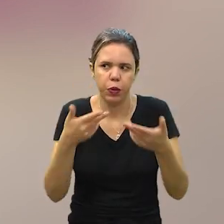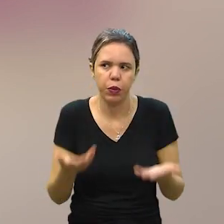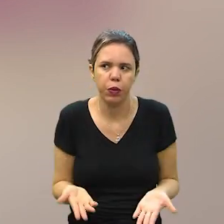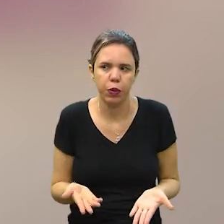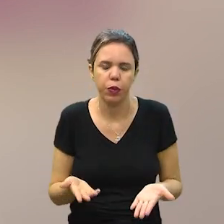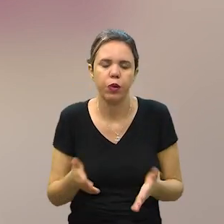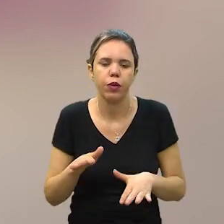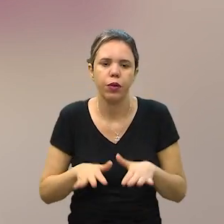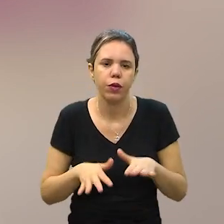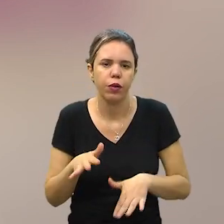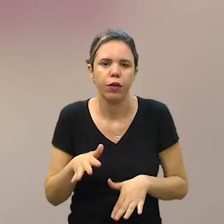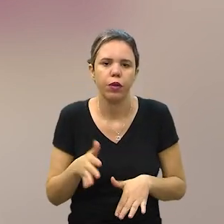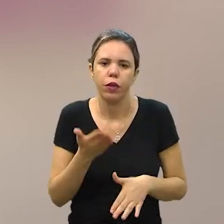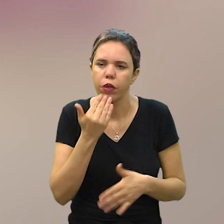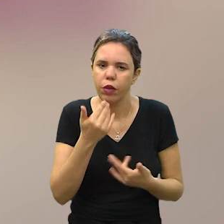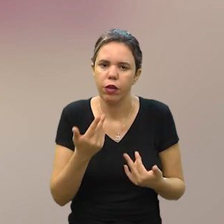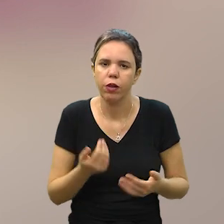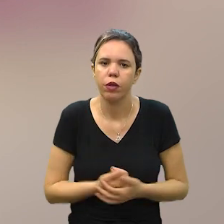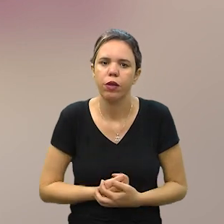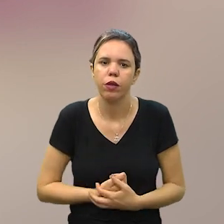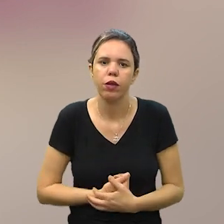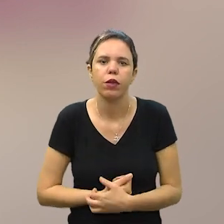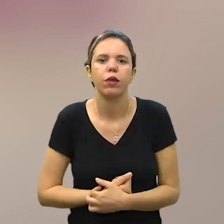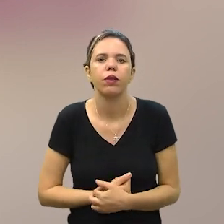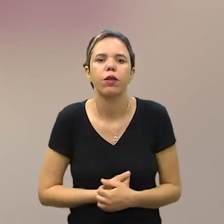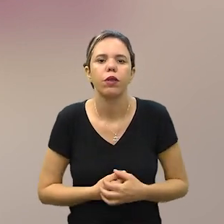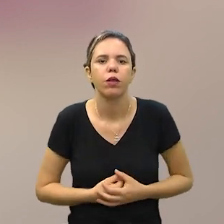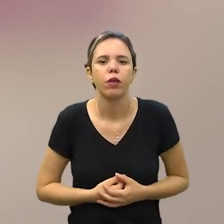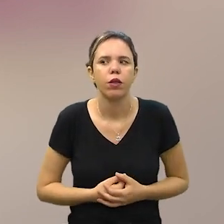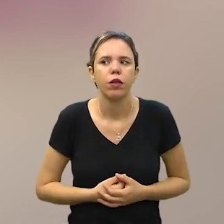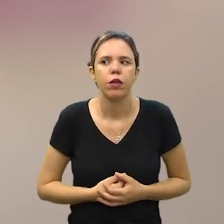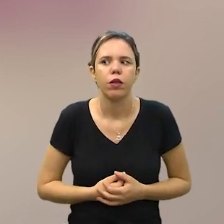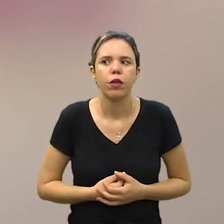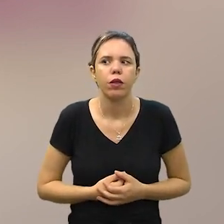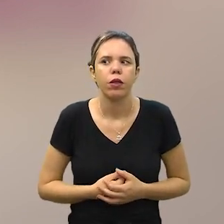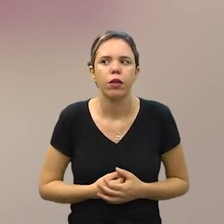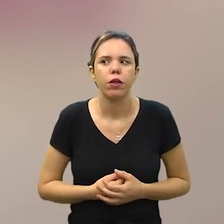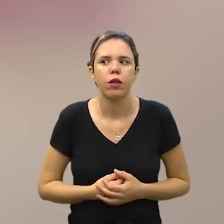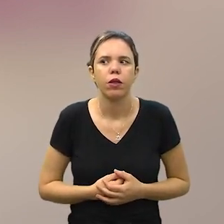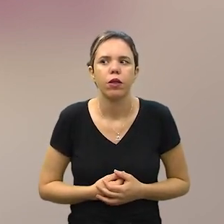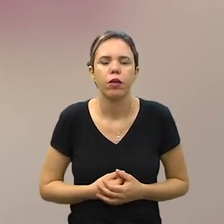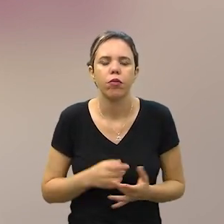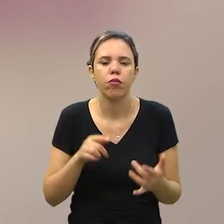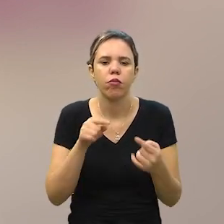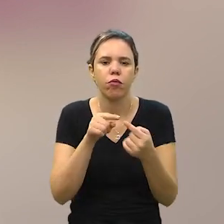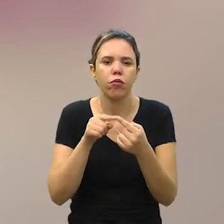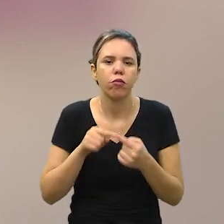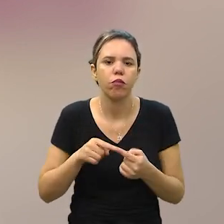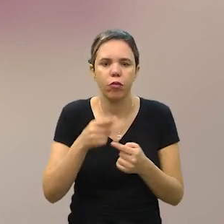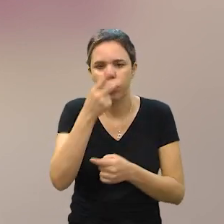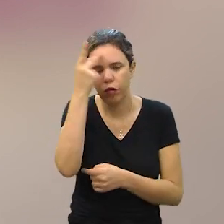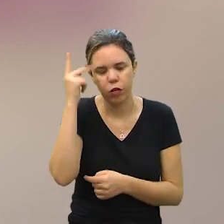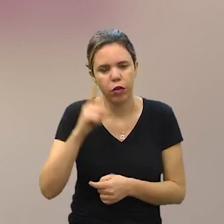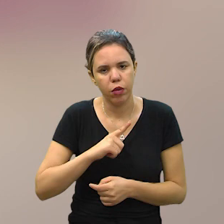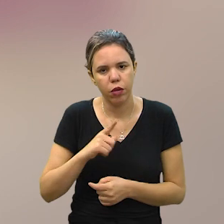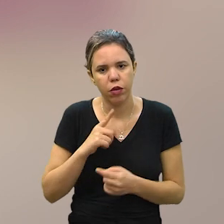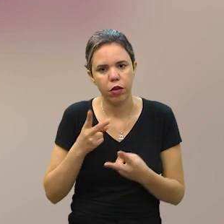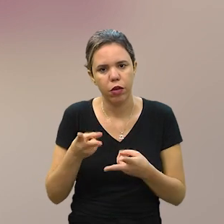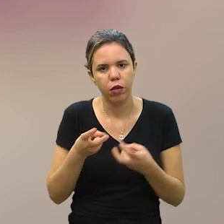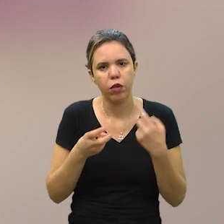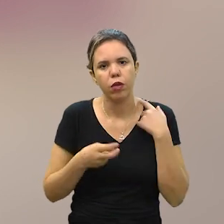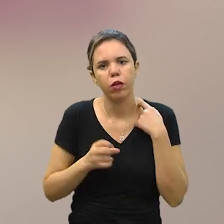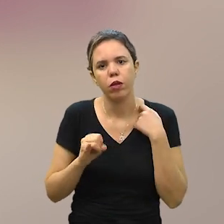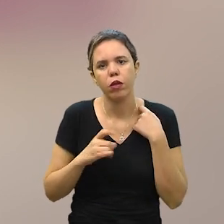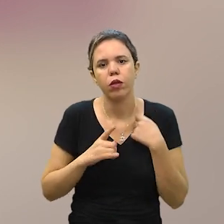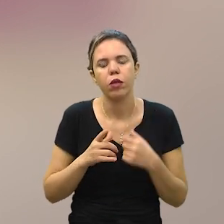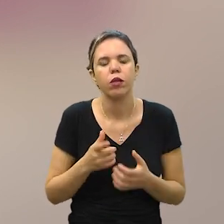escape, e muitas vezes é na alimentação, né? Então, é tudo assim muito ligado. A pessoa tem que ter um